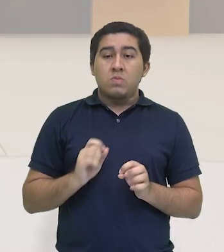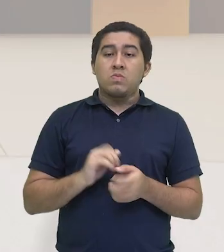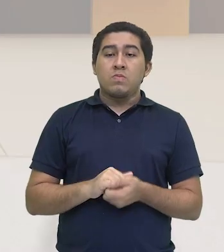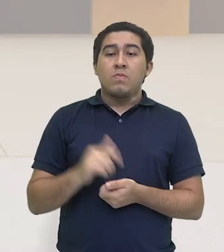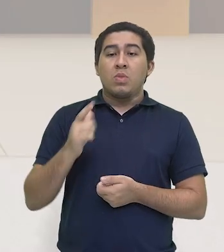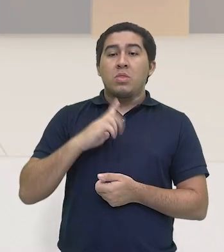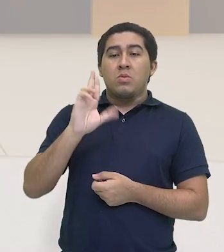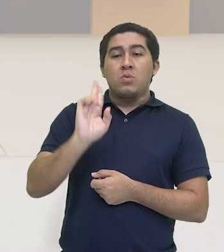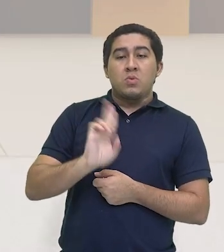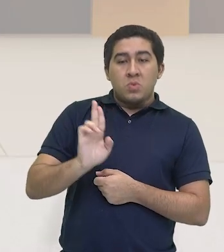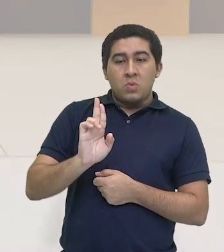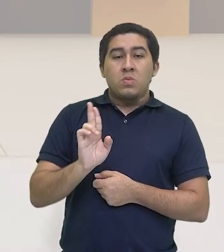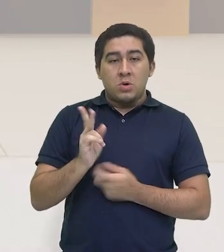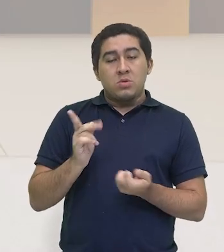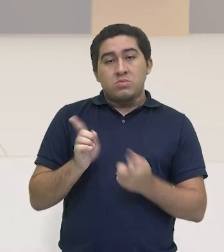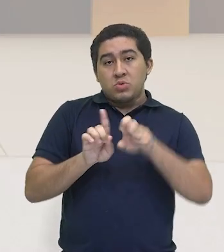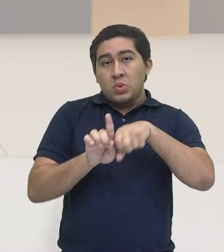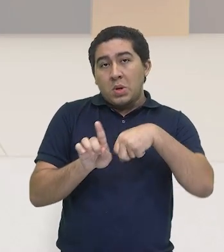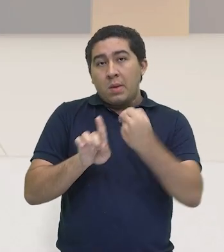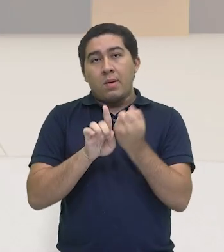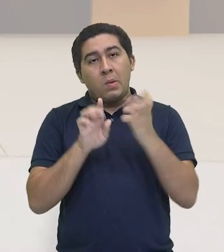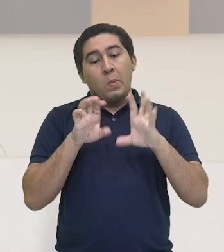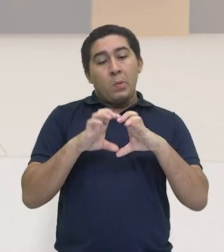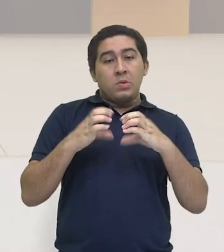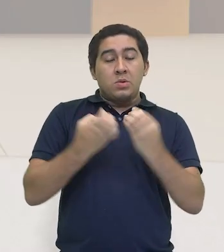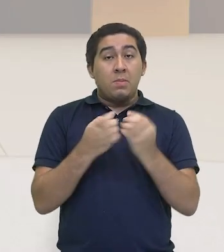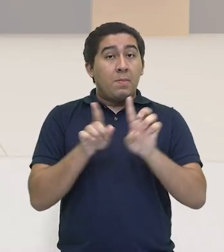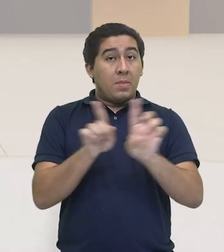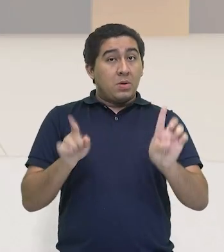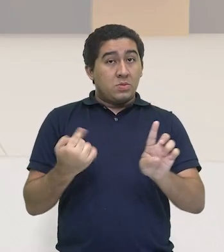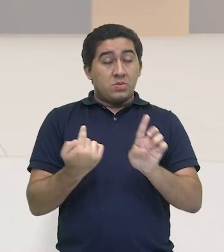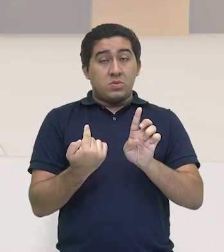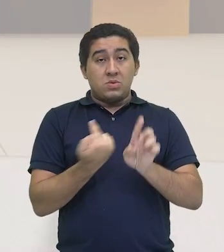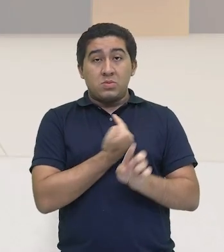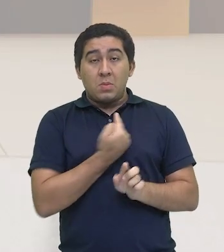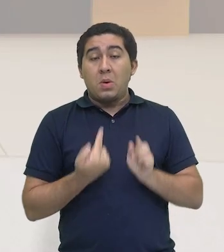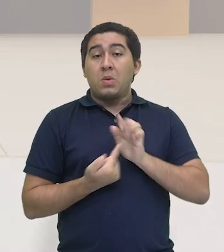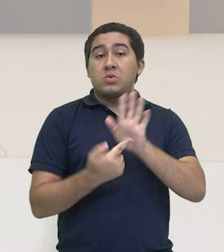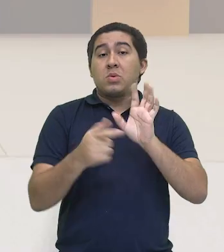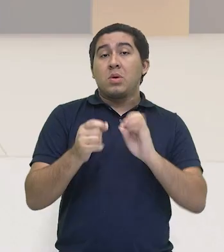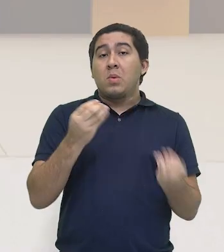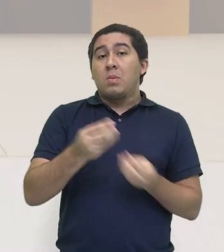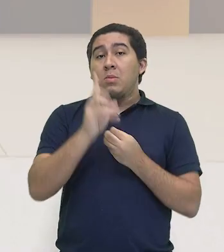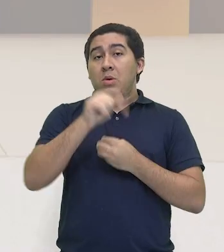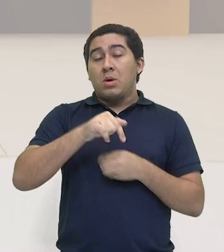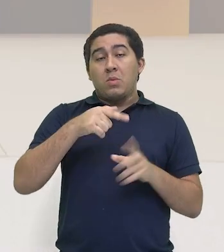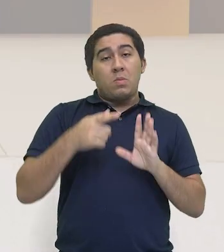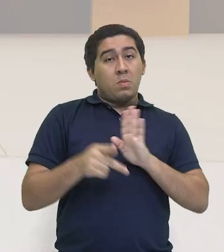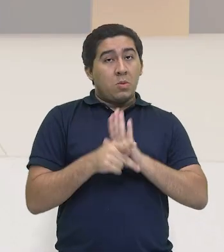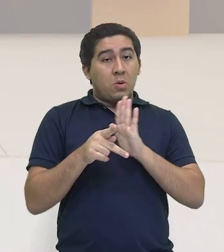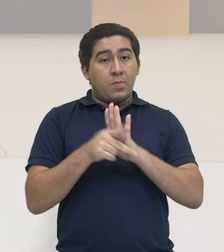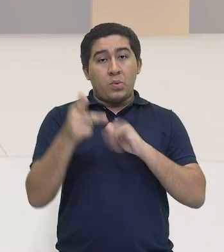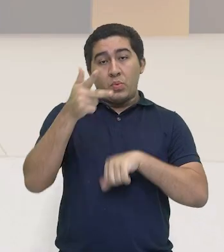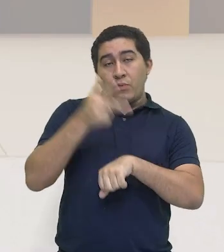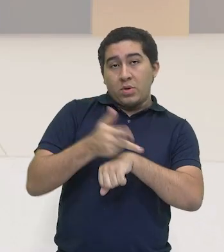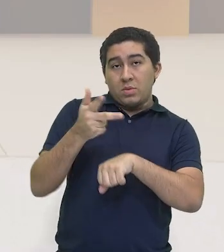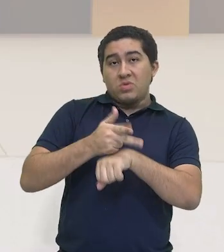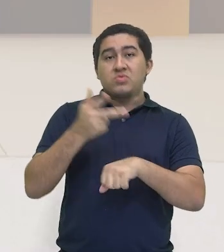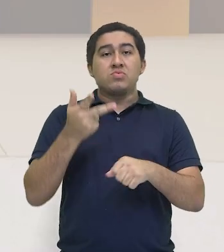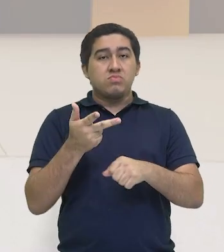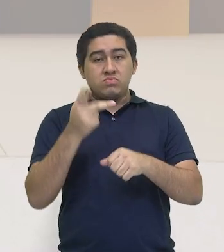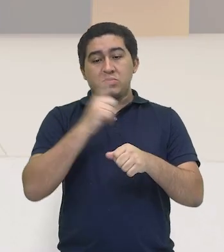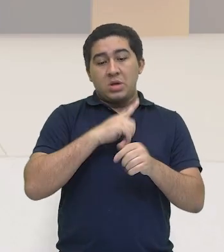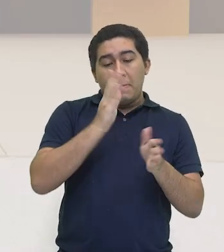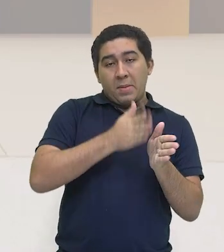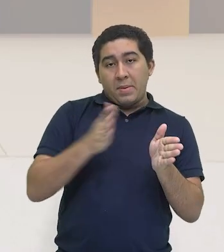mais, digamos, social, comunitário, mas aqui a gente está mostrando o nome, como que se coloca no documentário, isso em português e depois